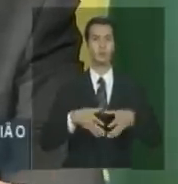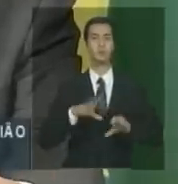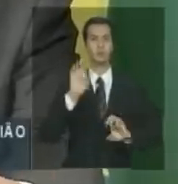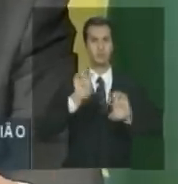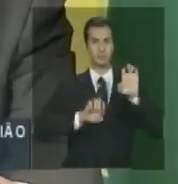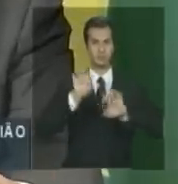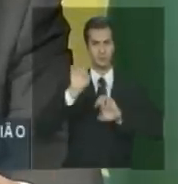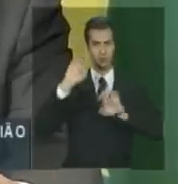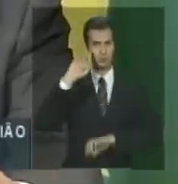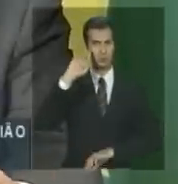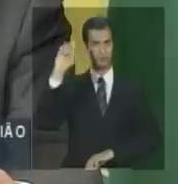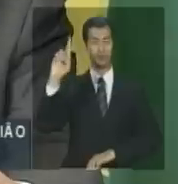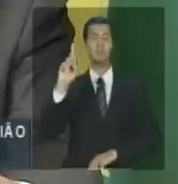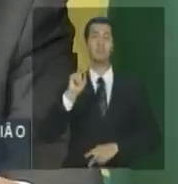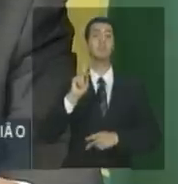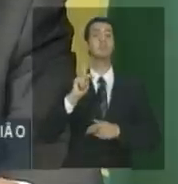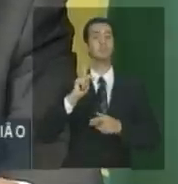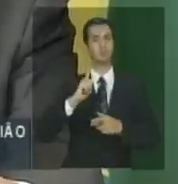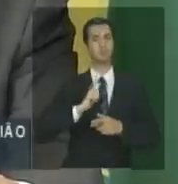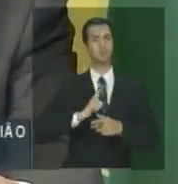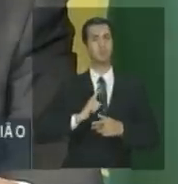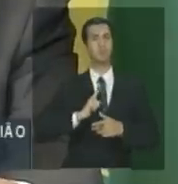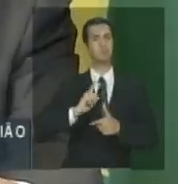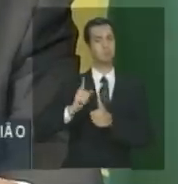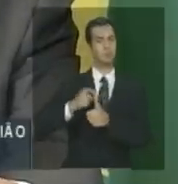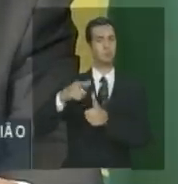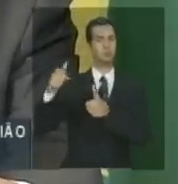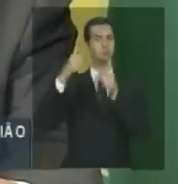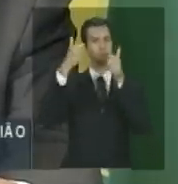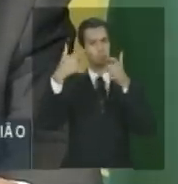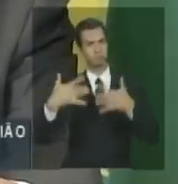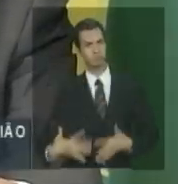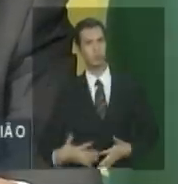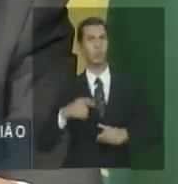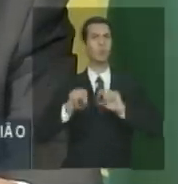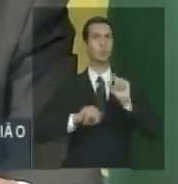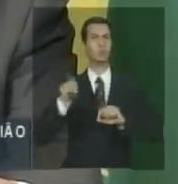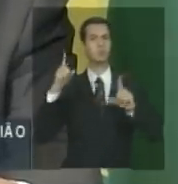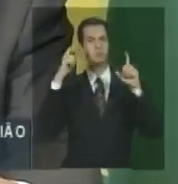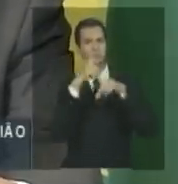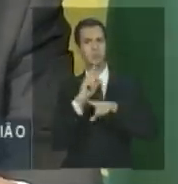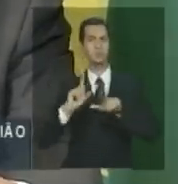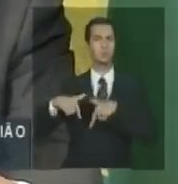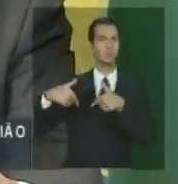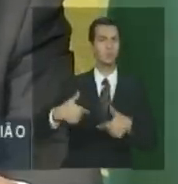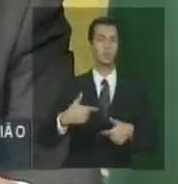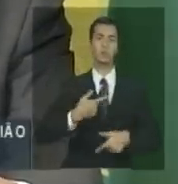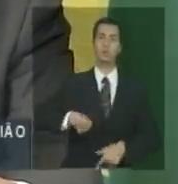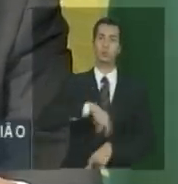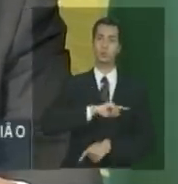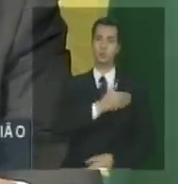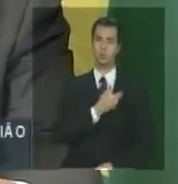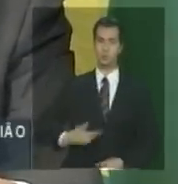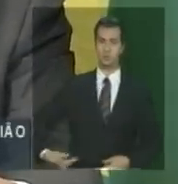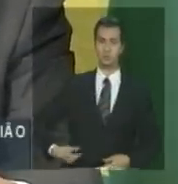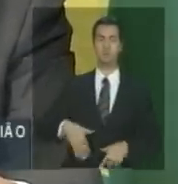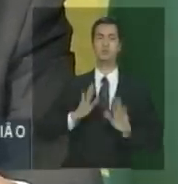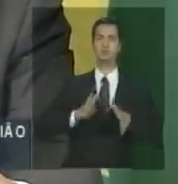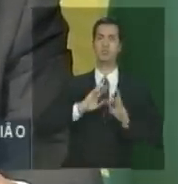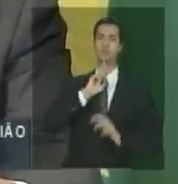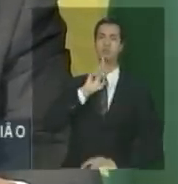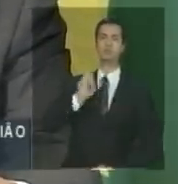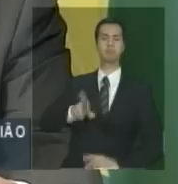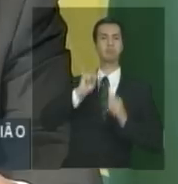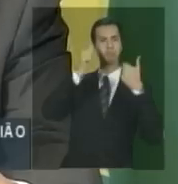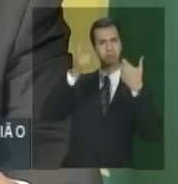empresários as dificuldades e os desafios, e o governo colocou as medidas que vem tomando e que vai